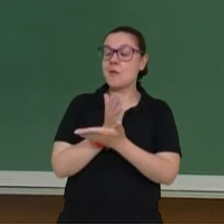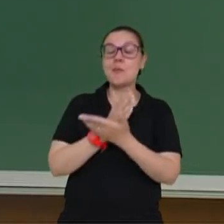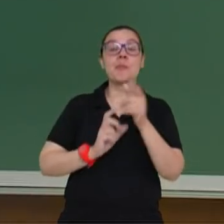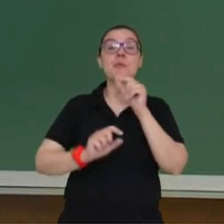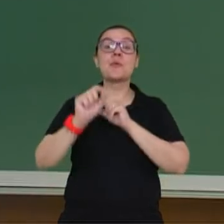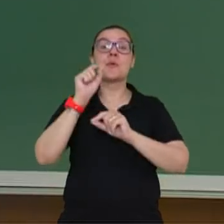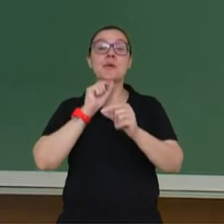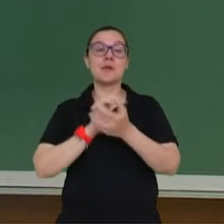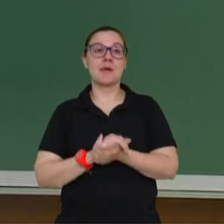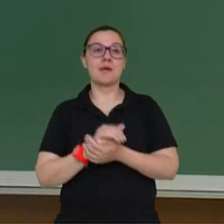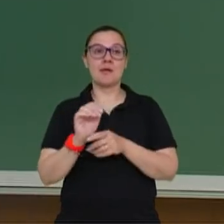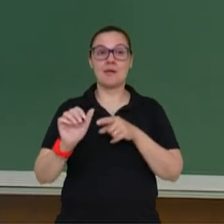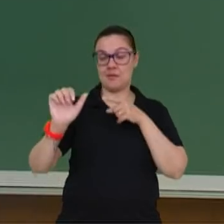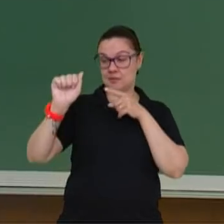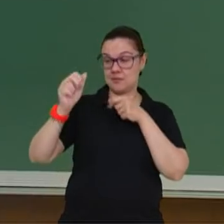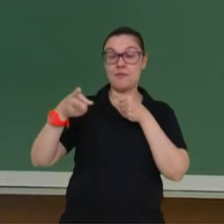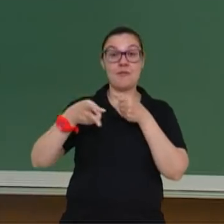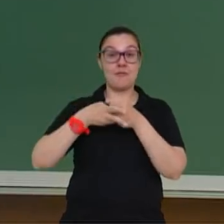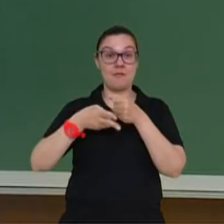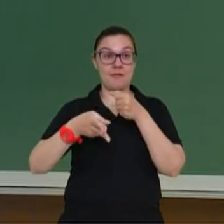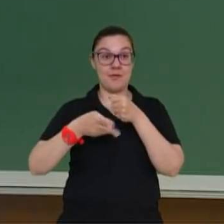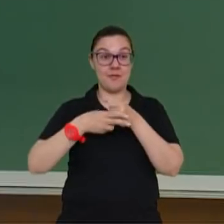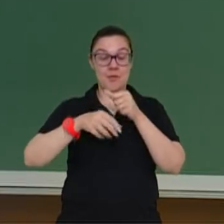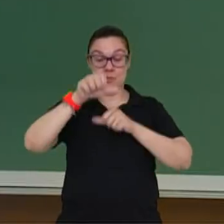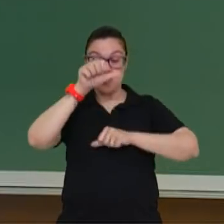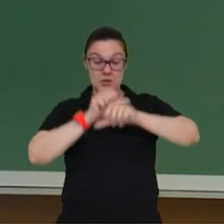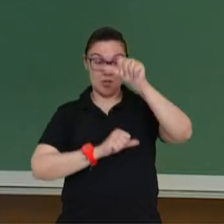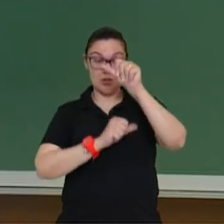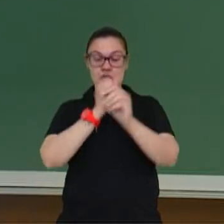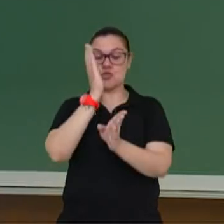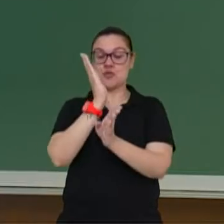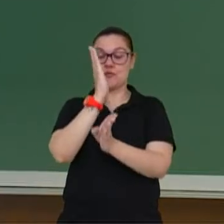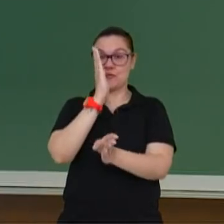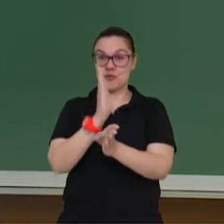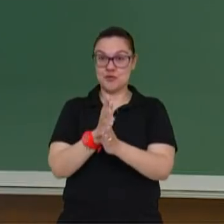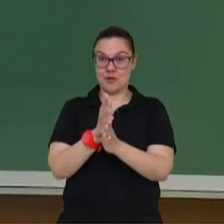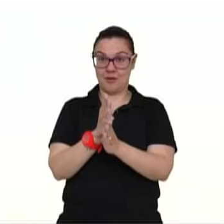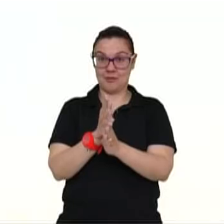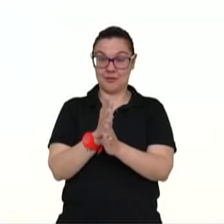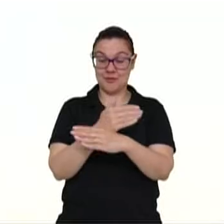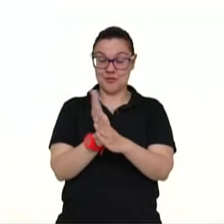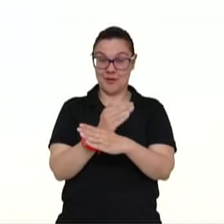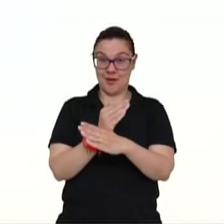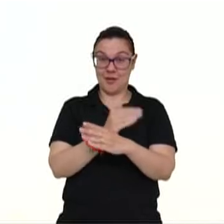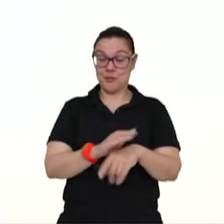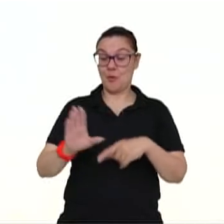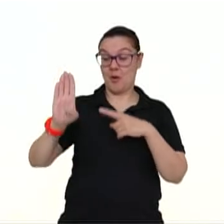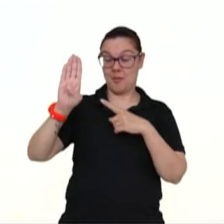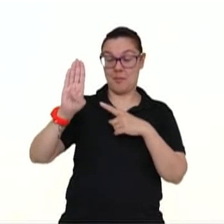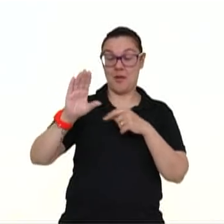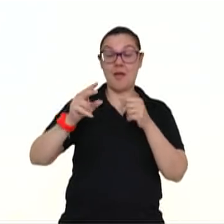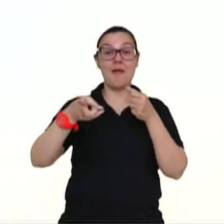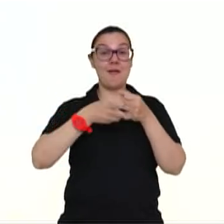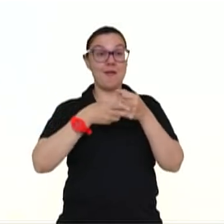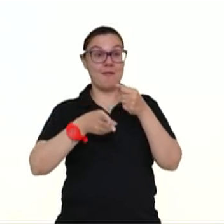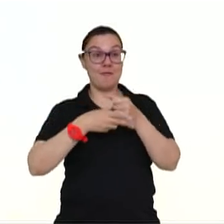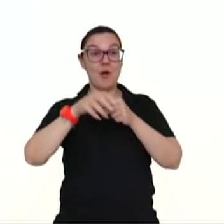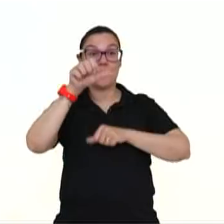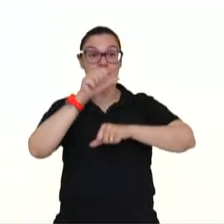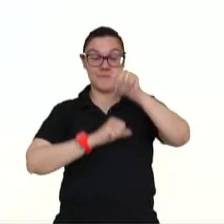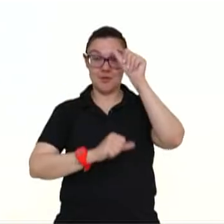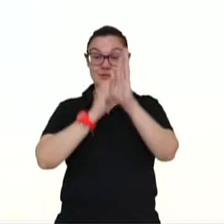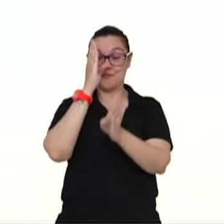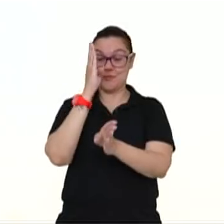Classificamos como letra A, verbo transitivo indireto, letra B, verbo transitivo direto,